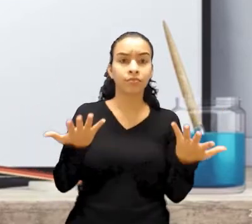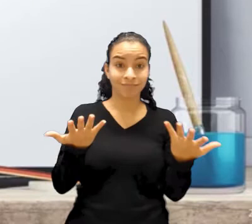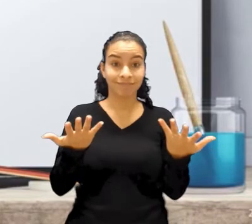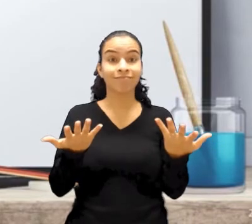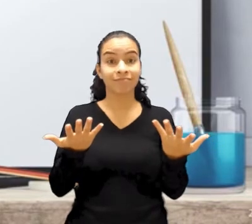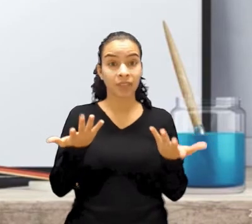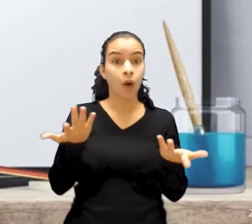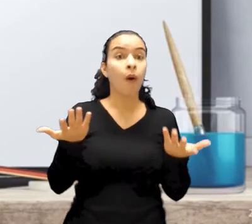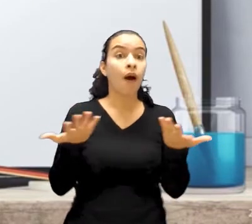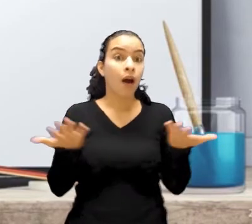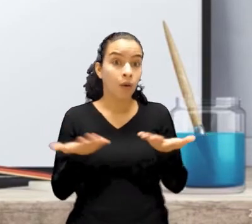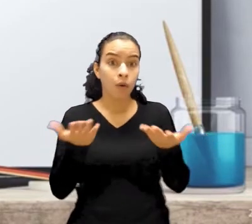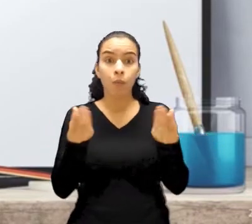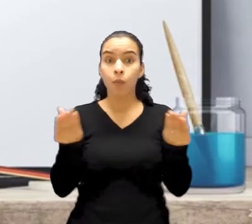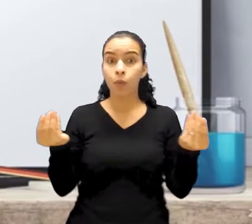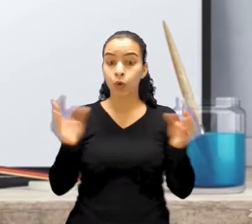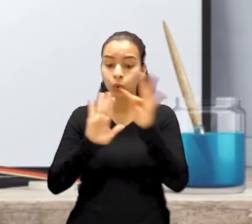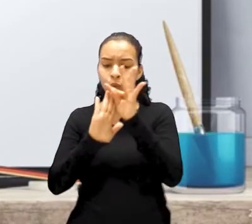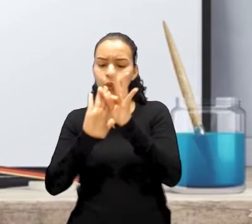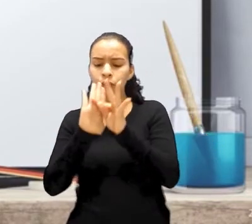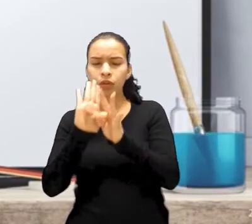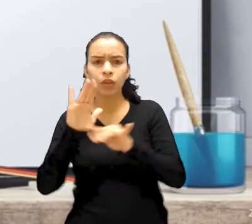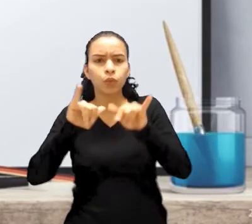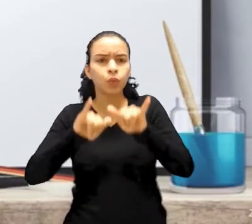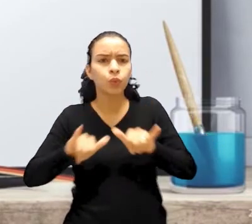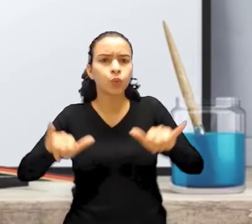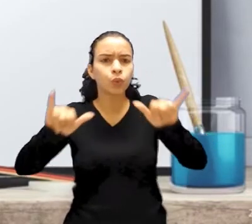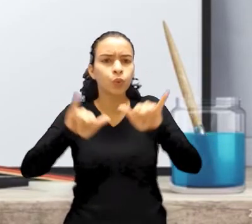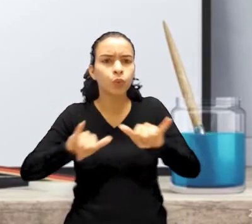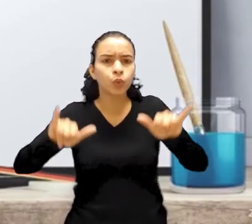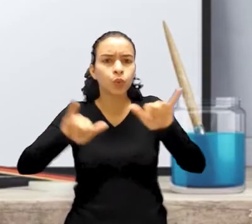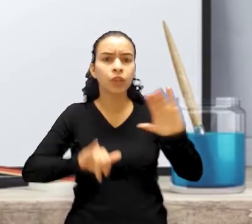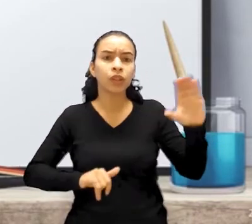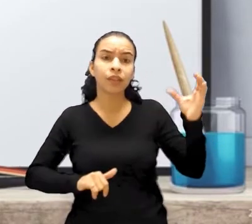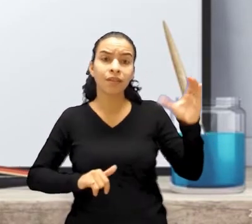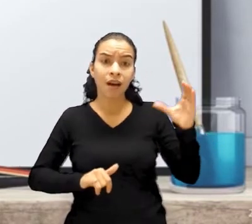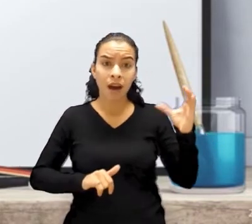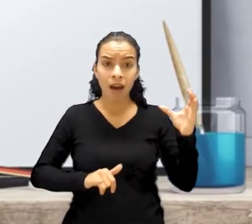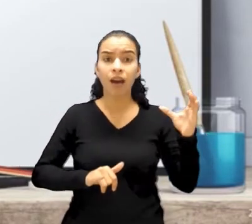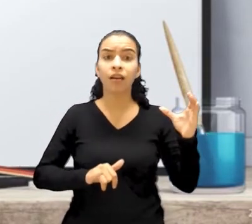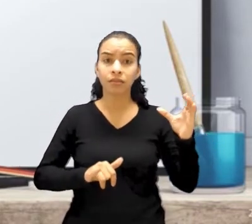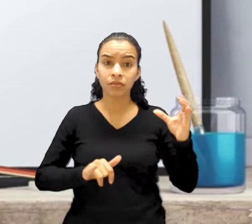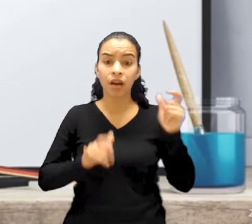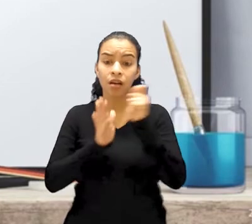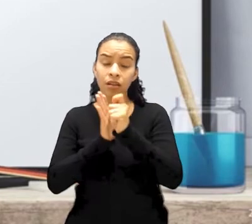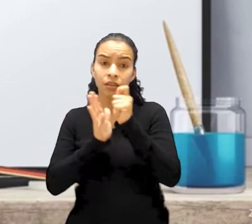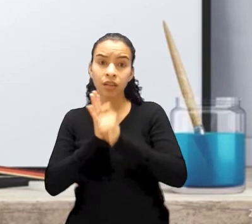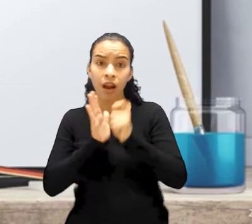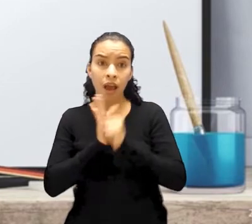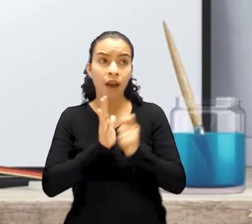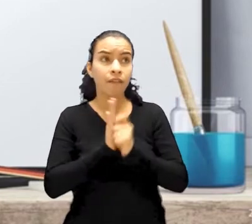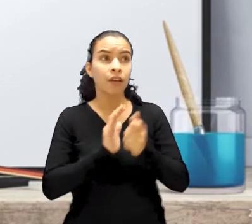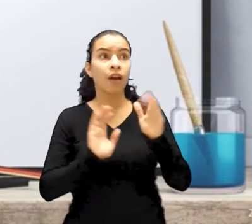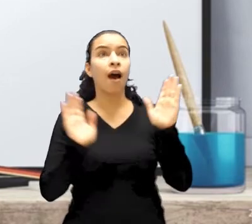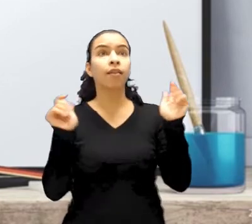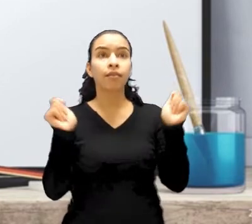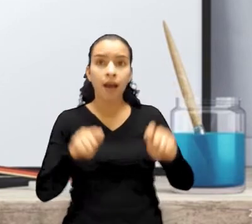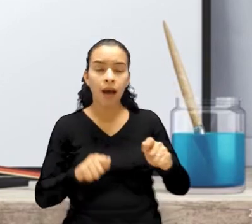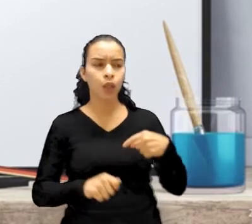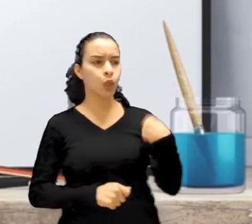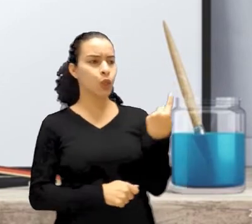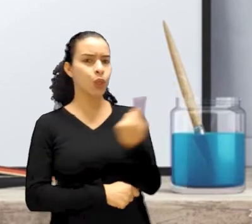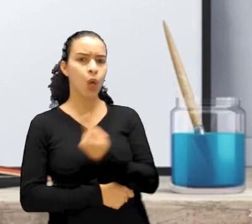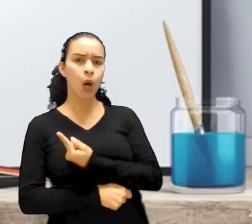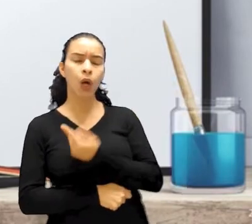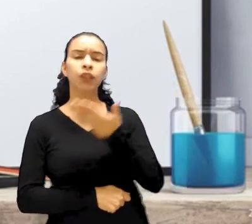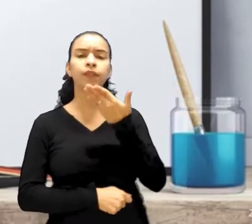escritos para que nós, que não somos médicos, né, não somos da área da saúde, não somos cientistas, para